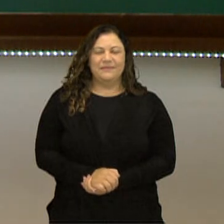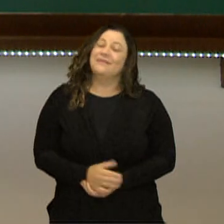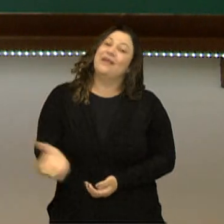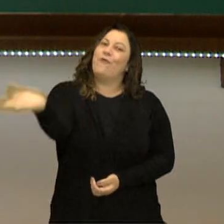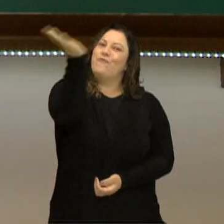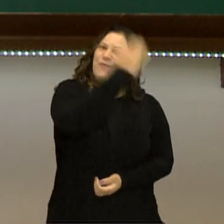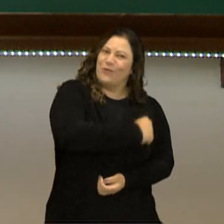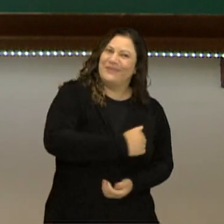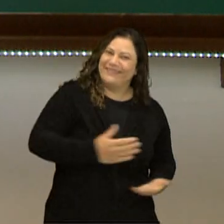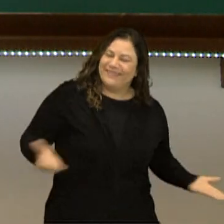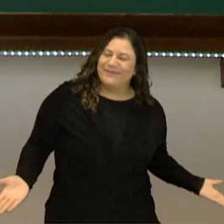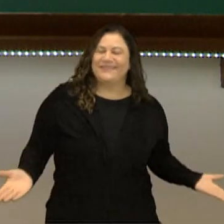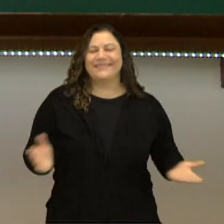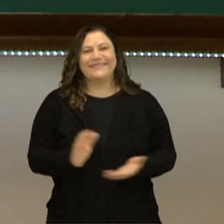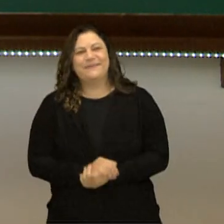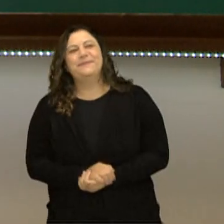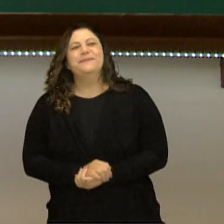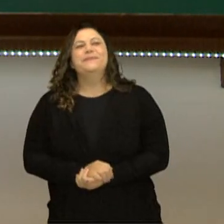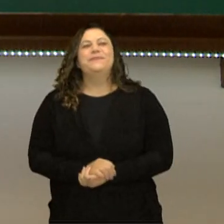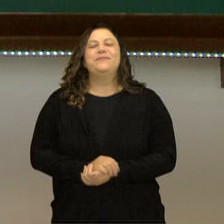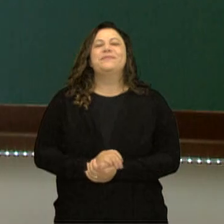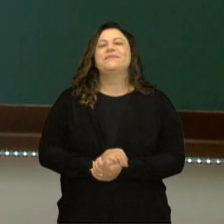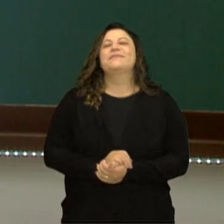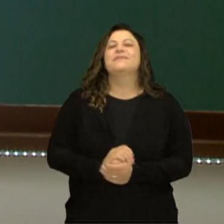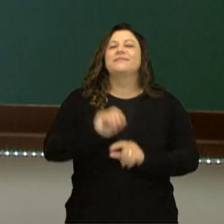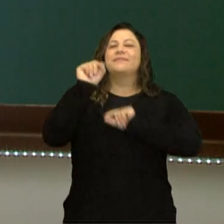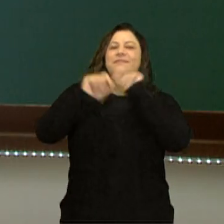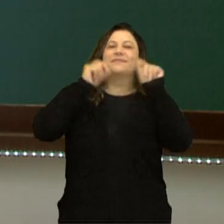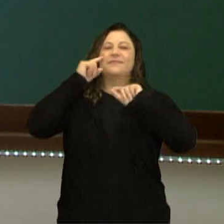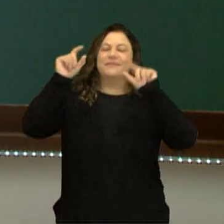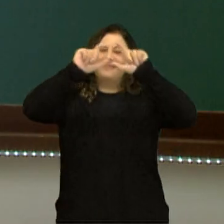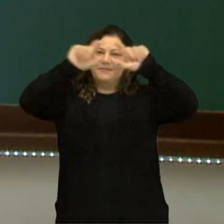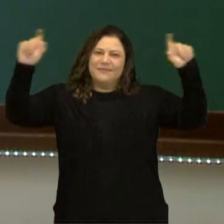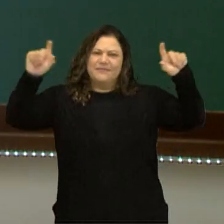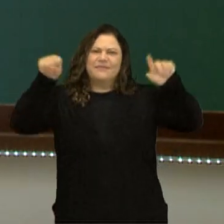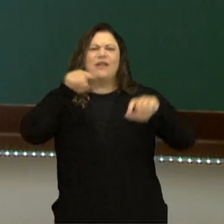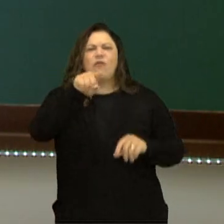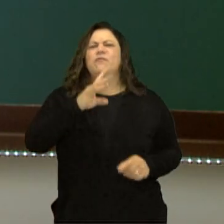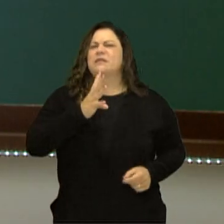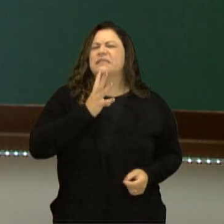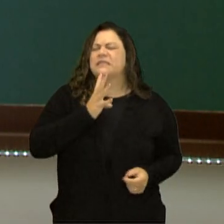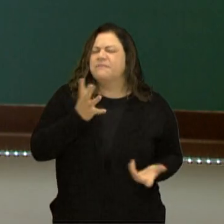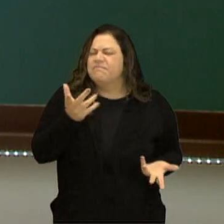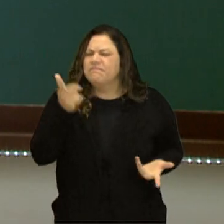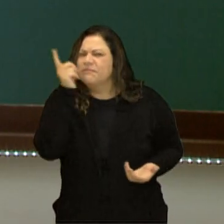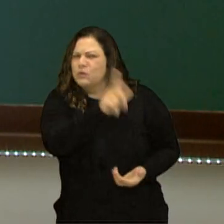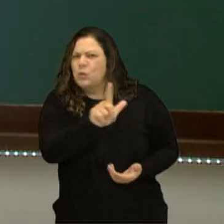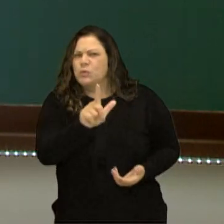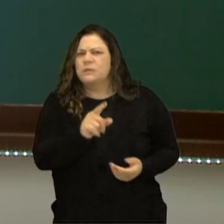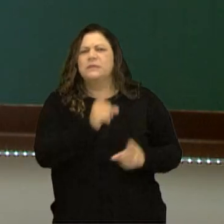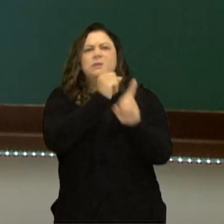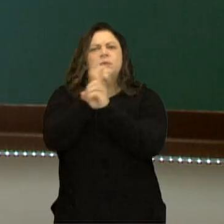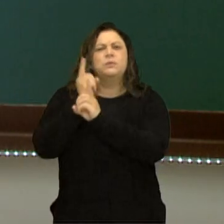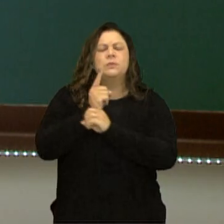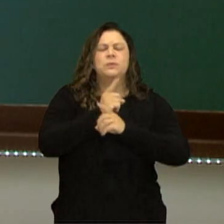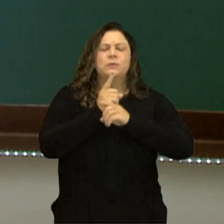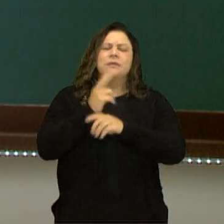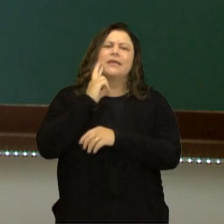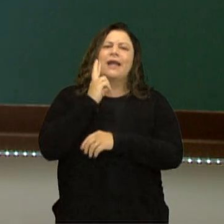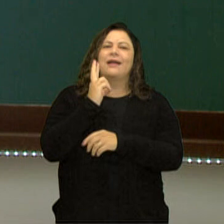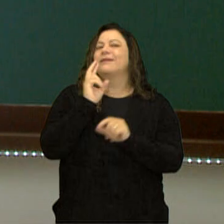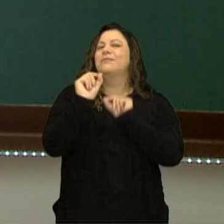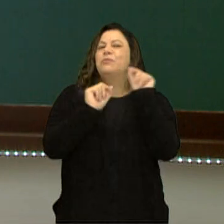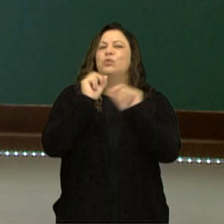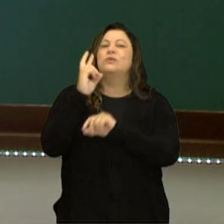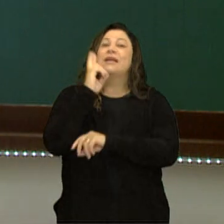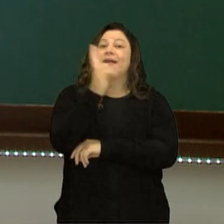Let's go, então. Are there a lot of restaurants in New York? Você conseguiu achar muitos restaurantes? Vamos ver. Sim,